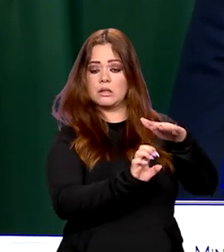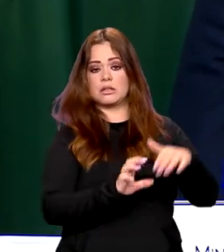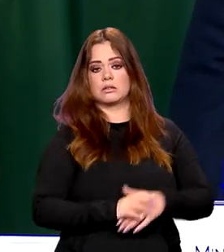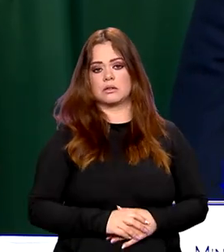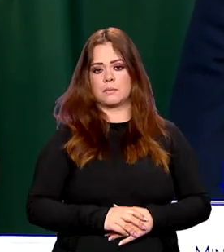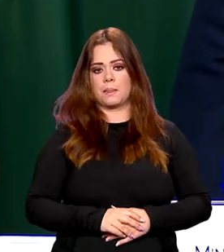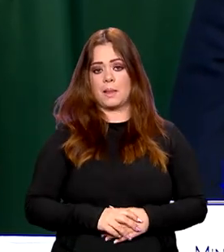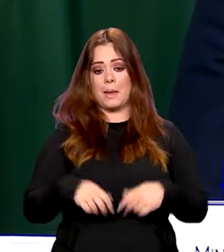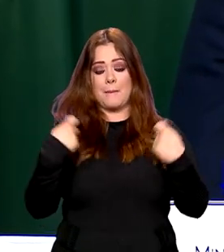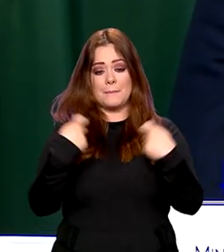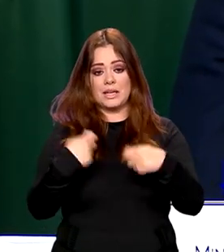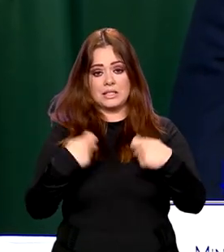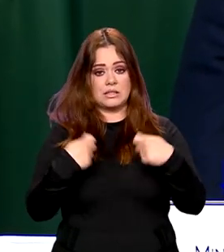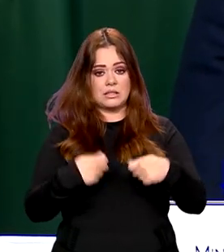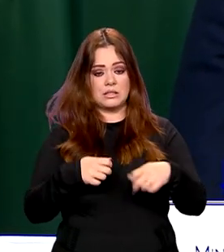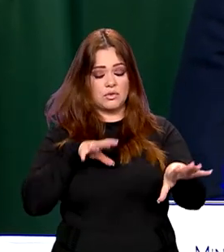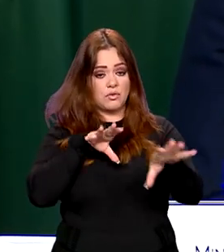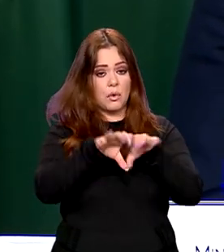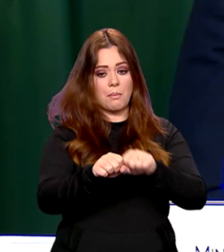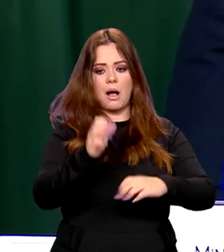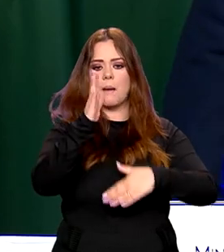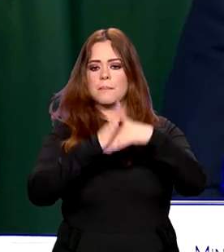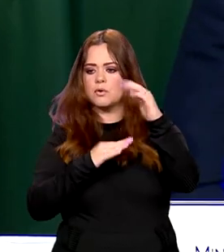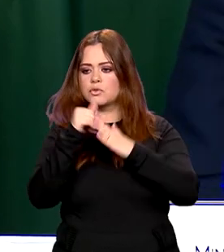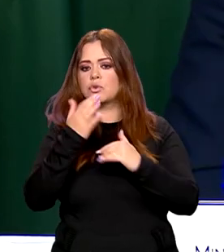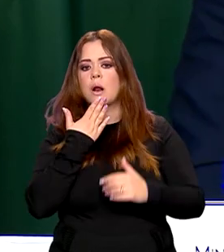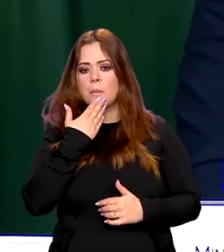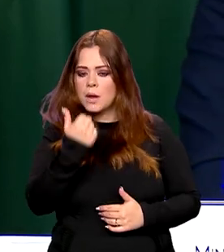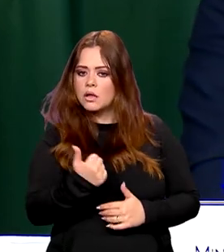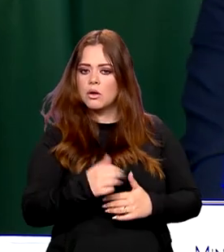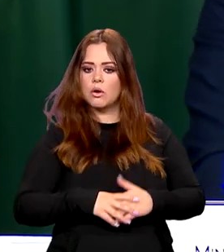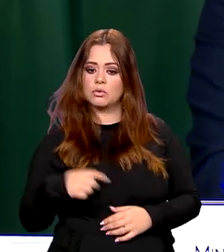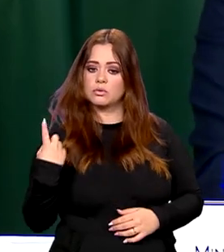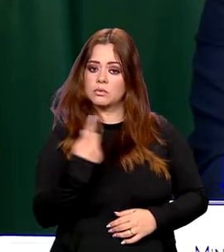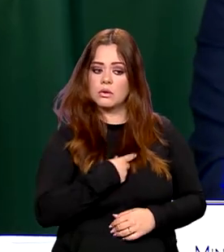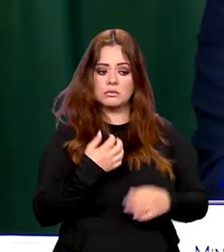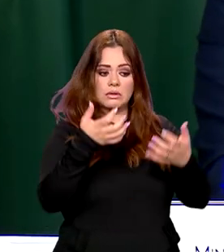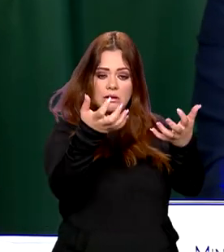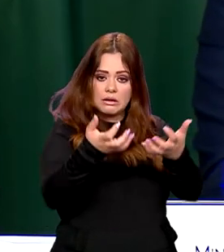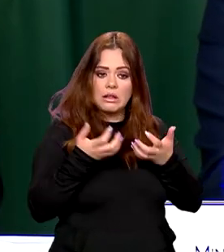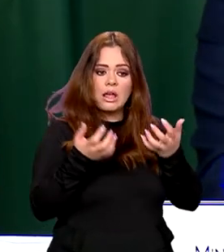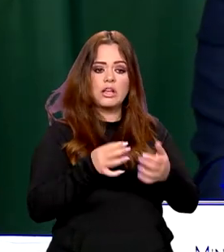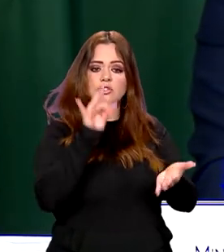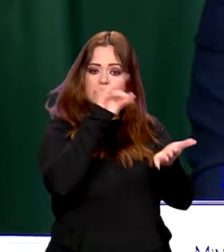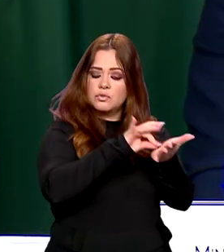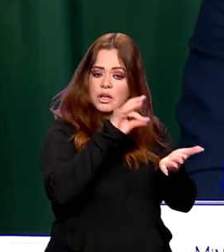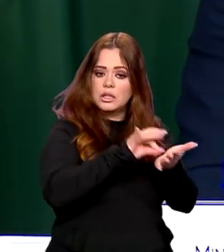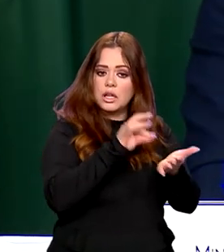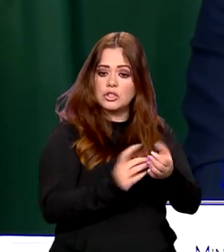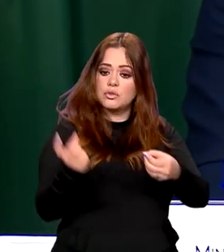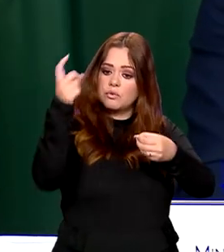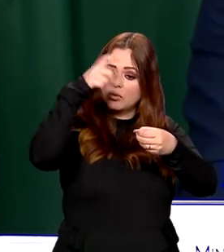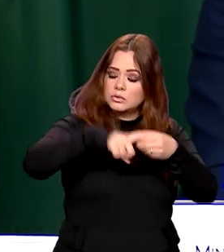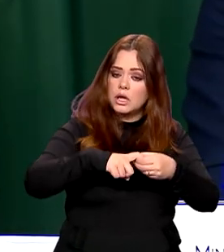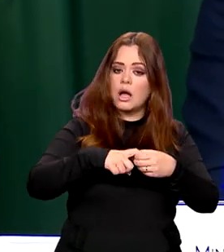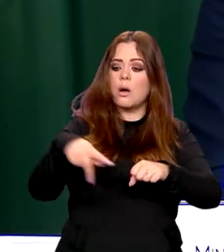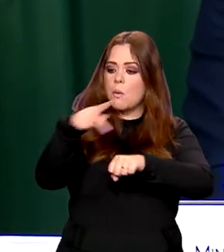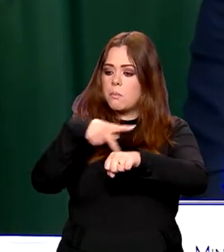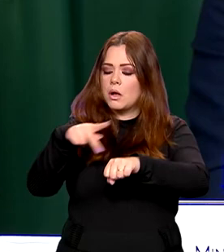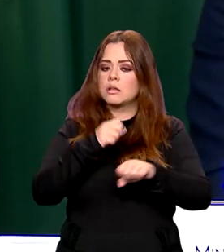de formar profissionais mais qualificados se a gente quiser verdadeiramente voltar a ser um país